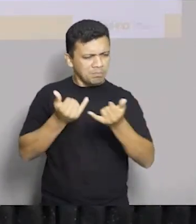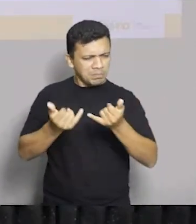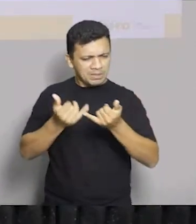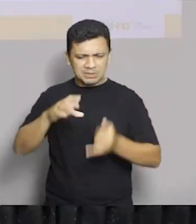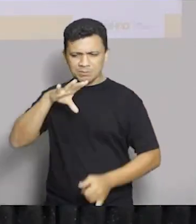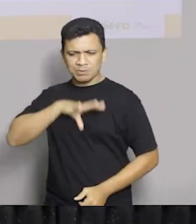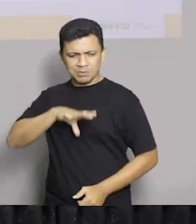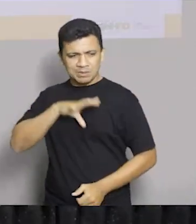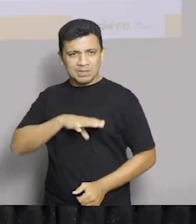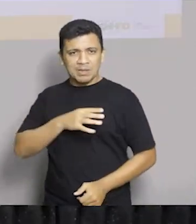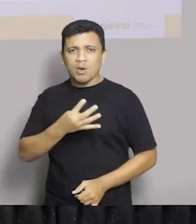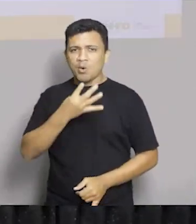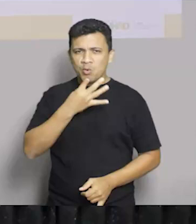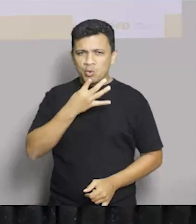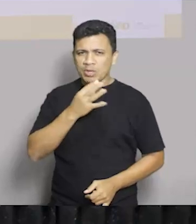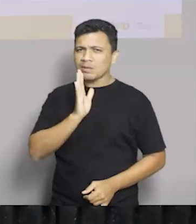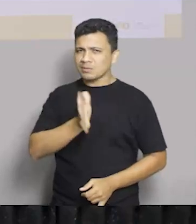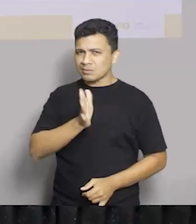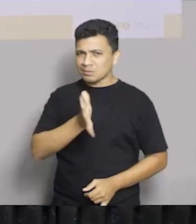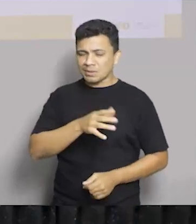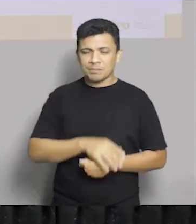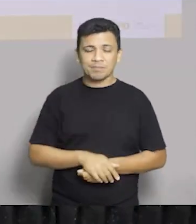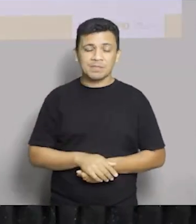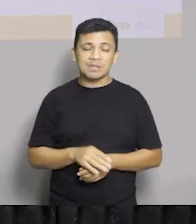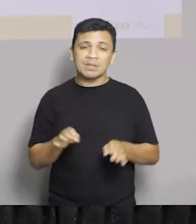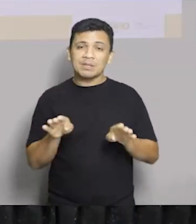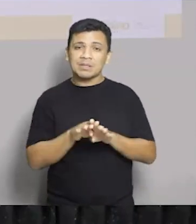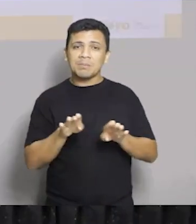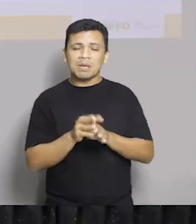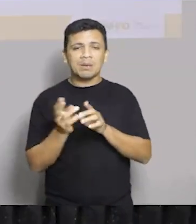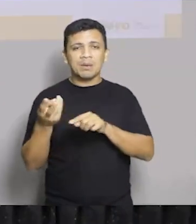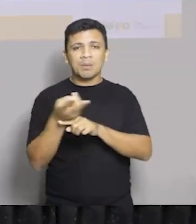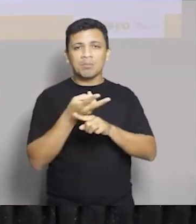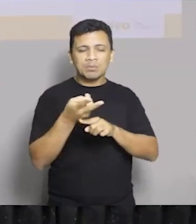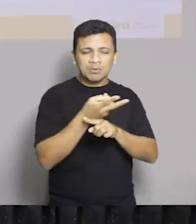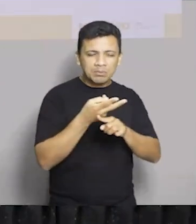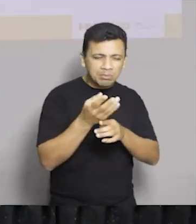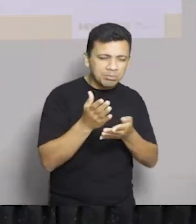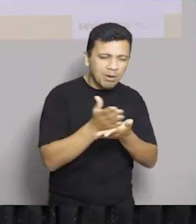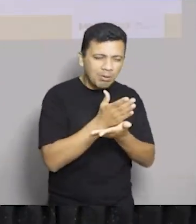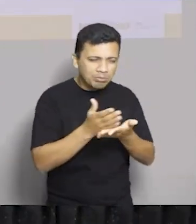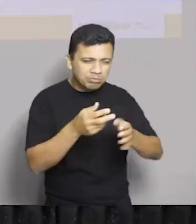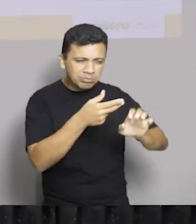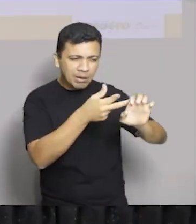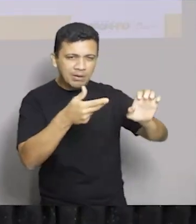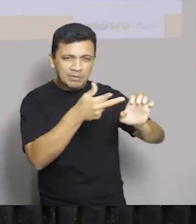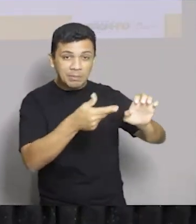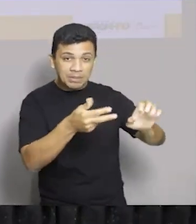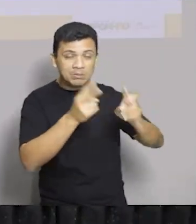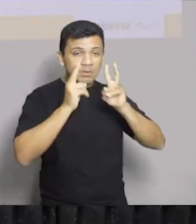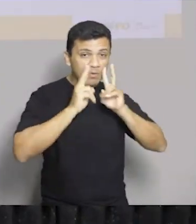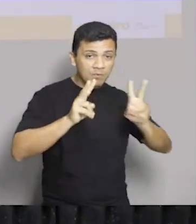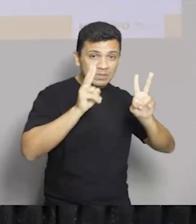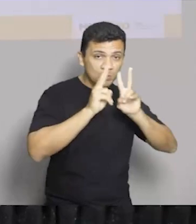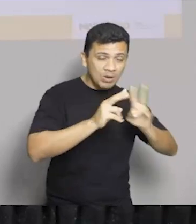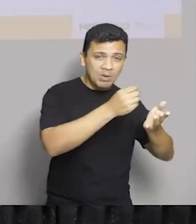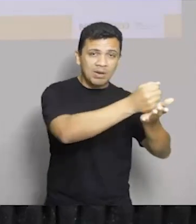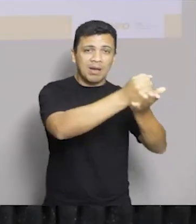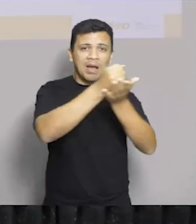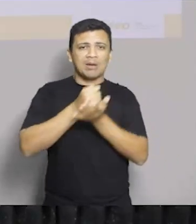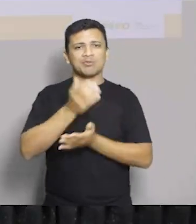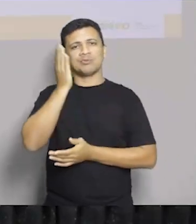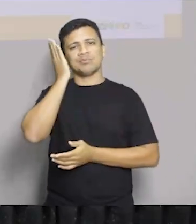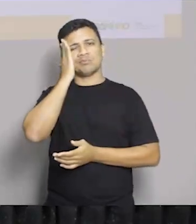palavra que você conhece e por fim procurar pista elementos visuais que te ajudam na interpretação